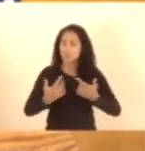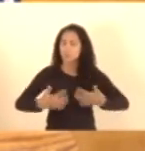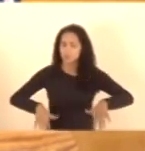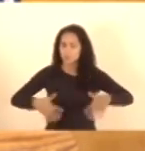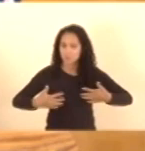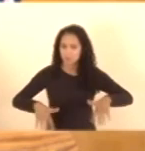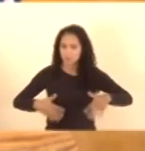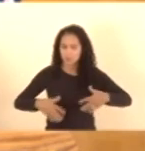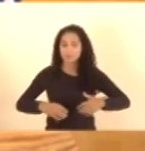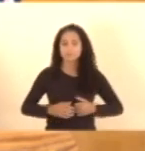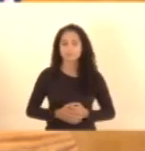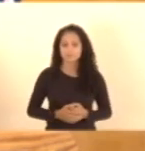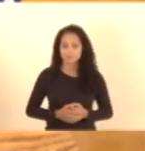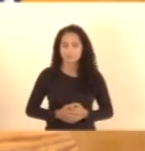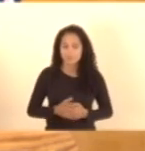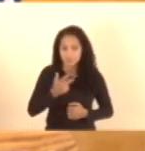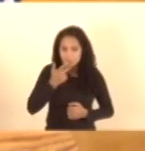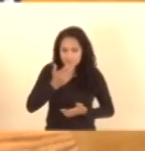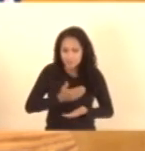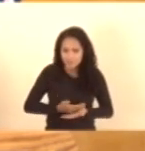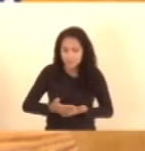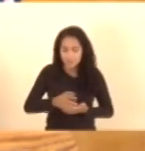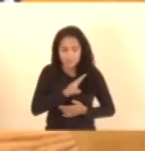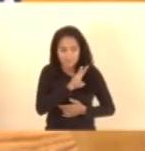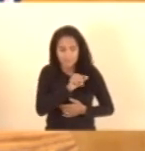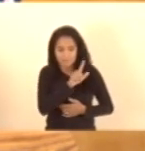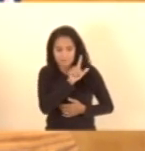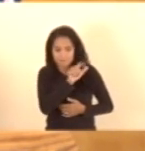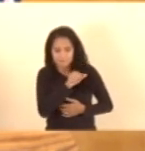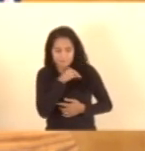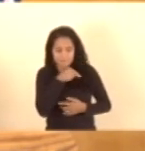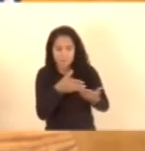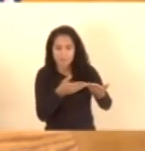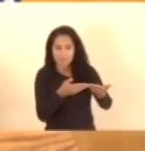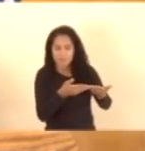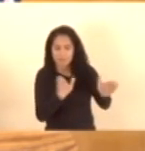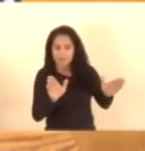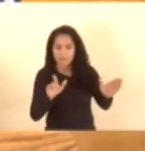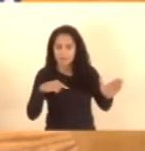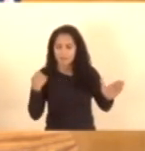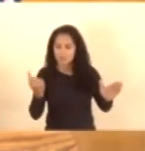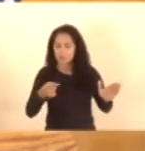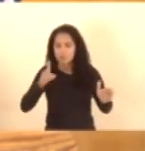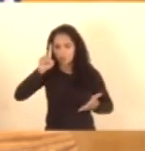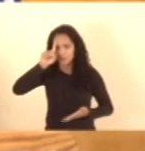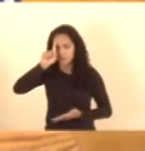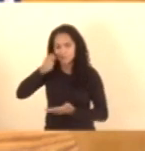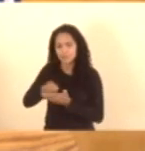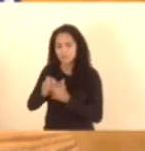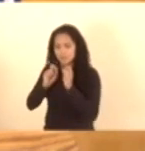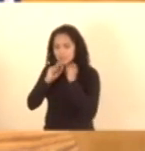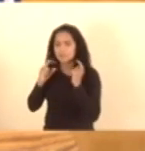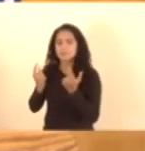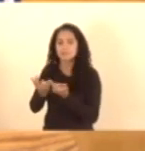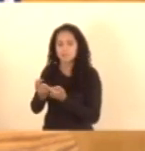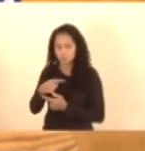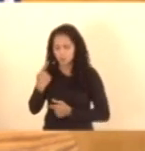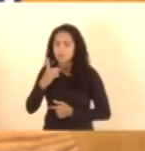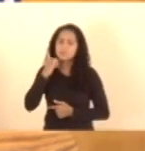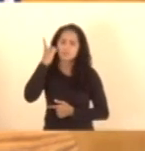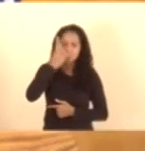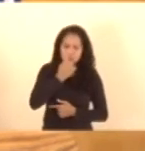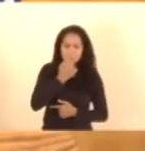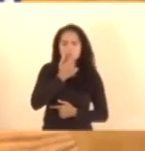início de minha fala, a vaga do Tribunal de Contas é de livre indicação da Assembleia e cabe a nós, deputados